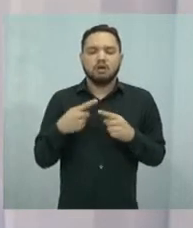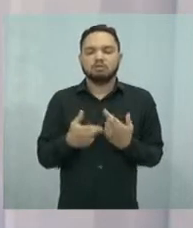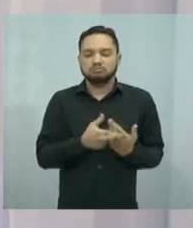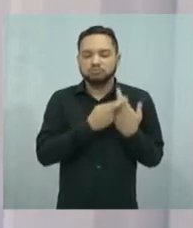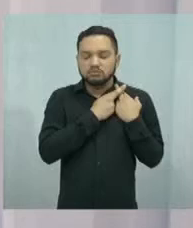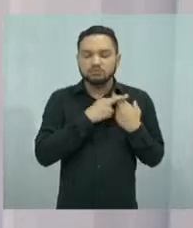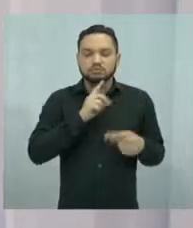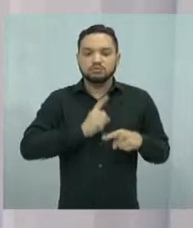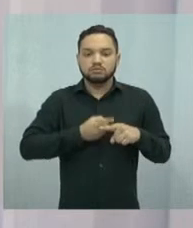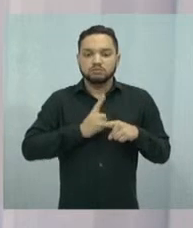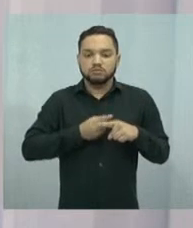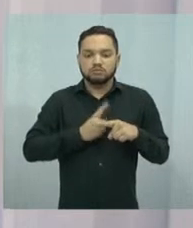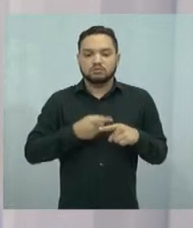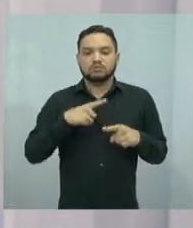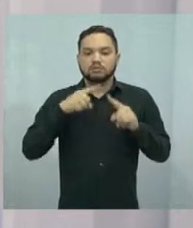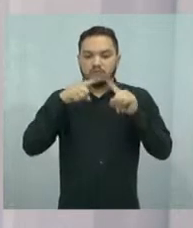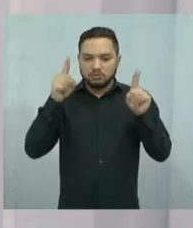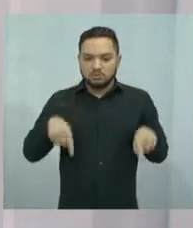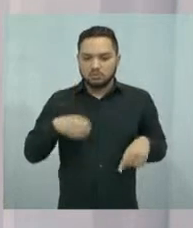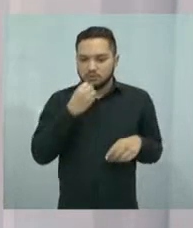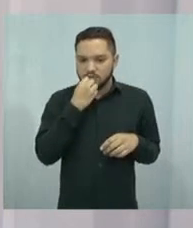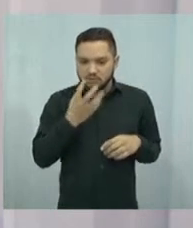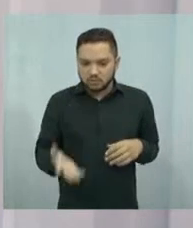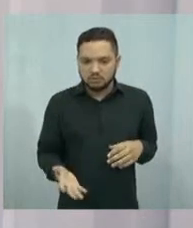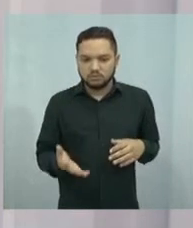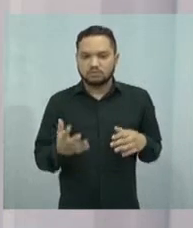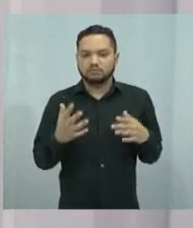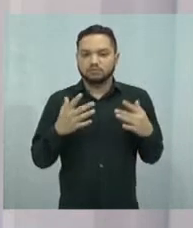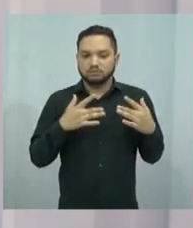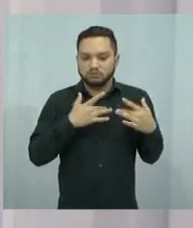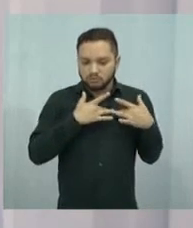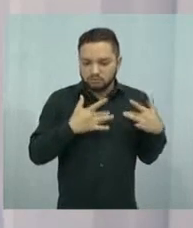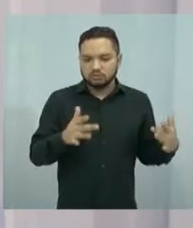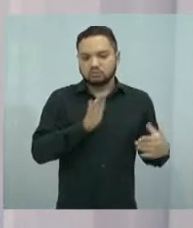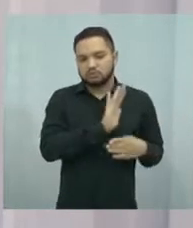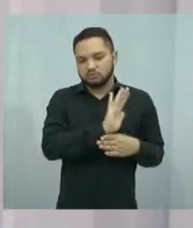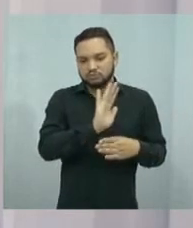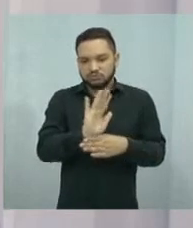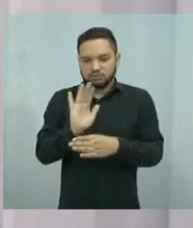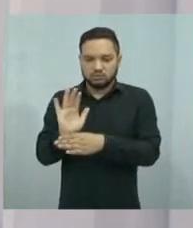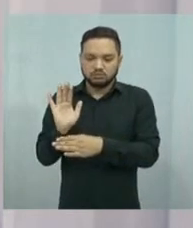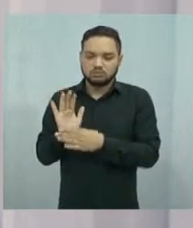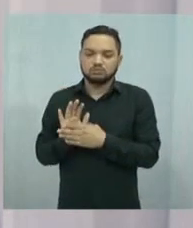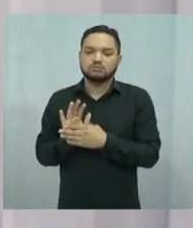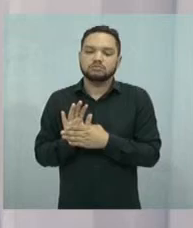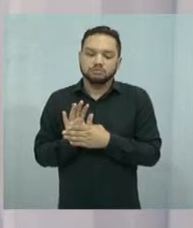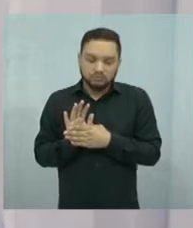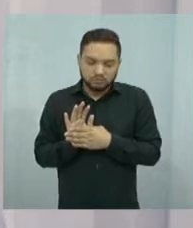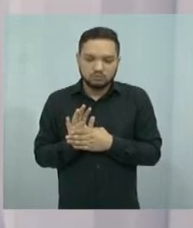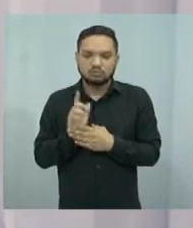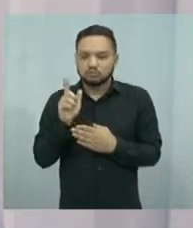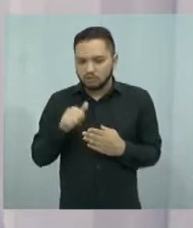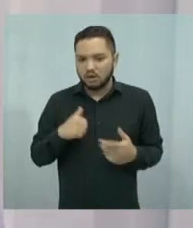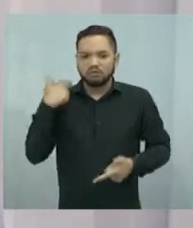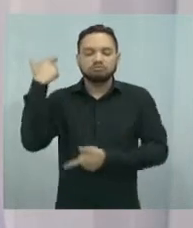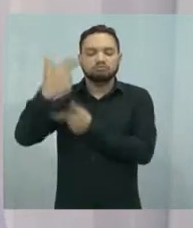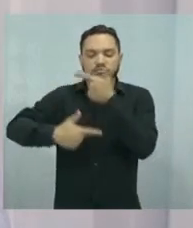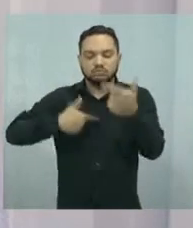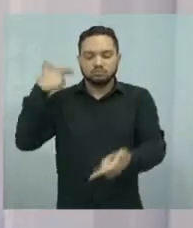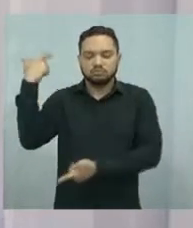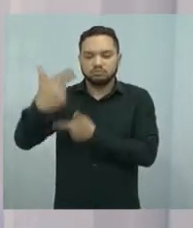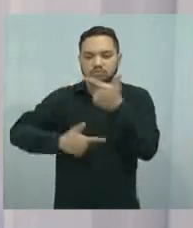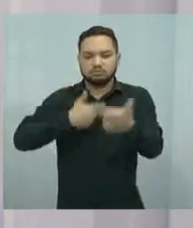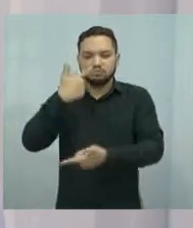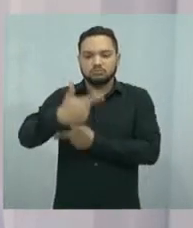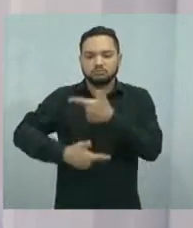fazer boas ações, fazer filantropia com o voluntariado já é por si só uma tarefa muito árdua,